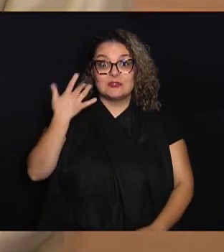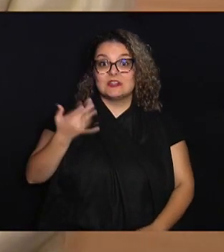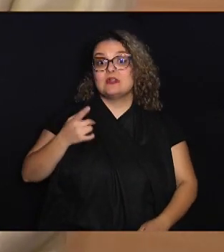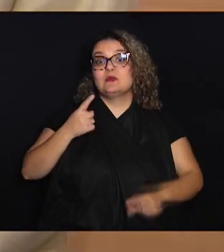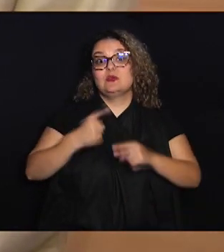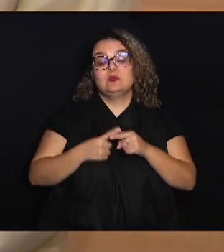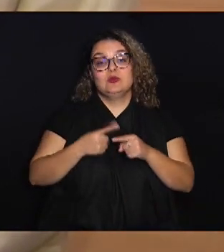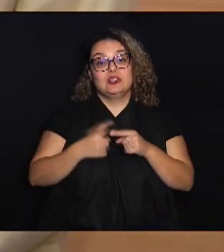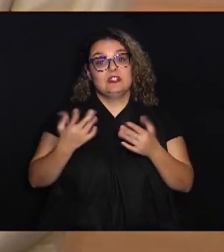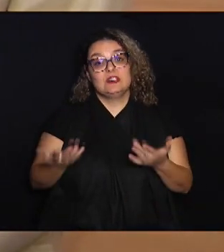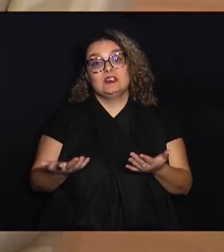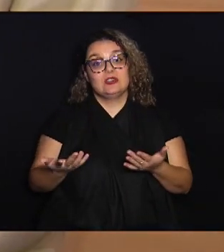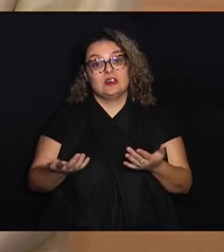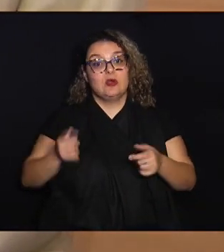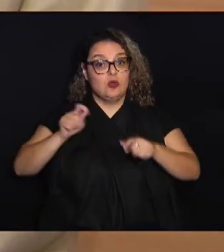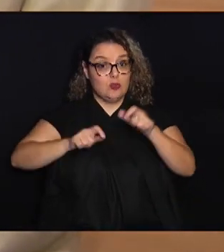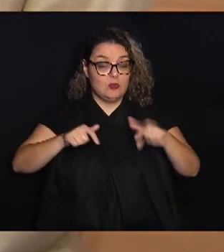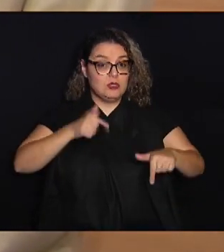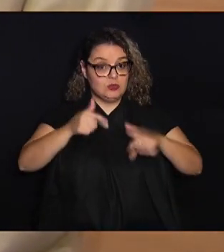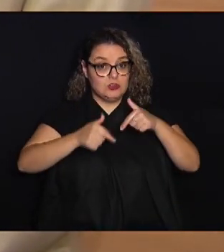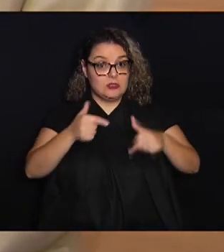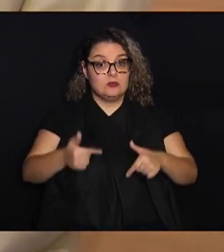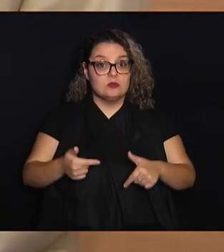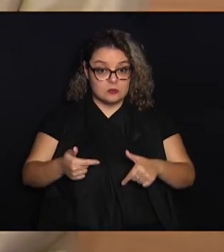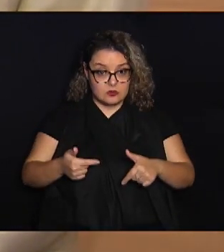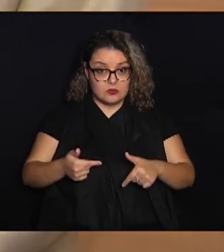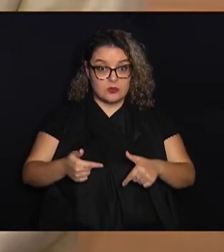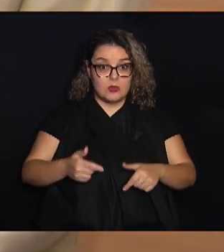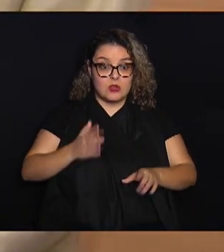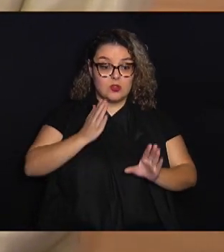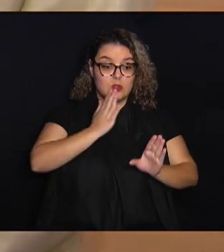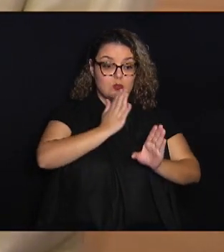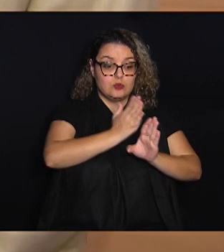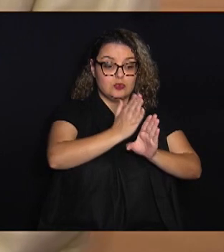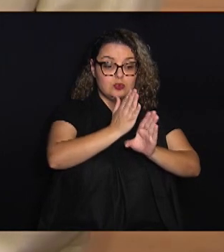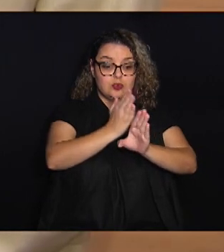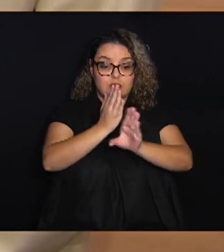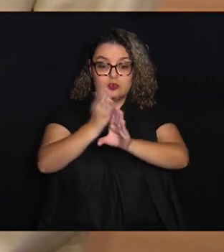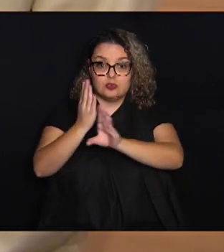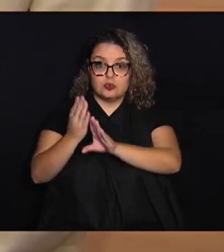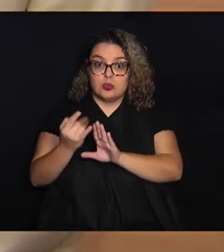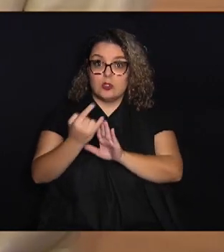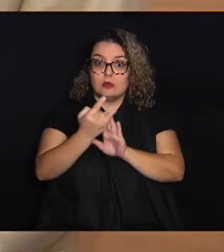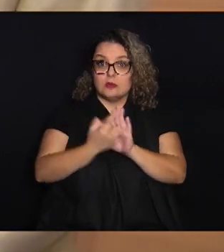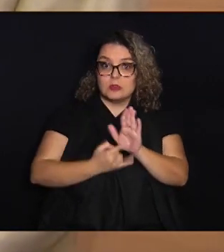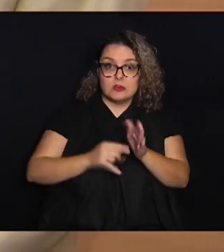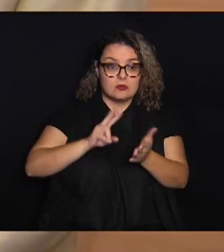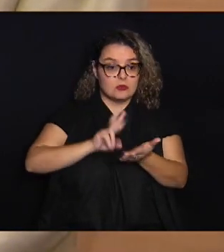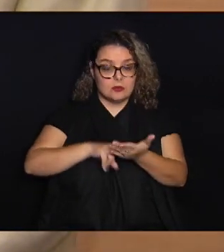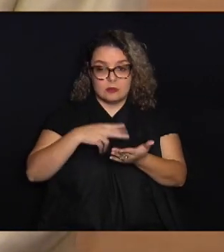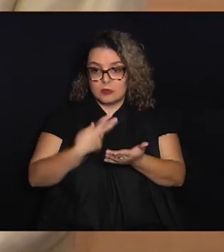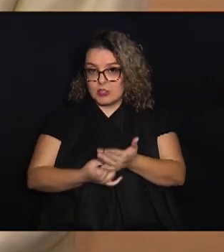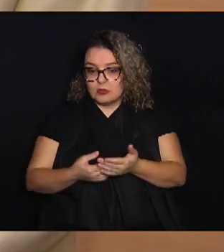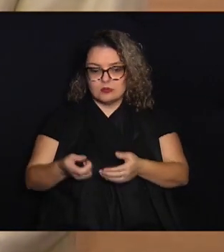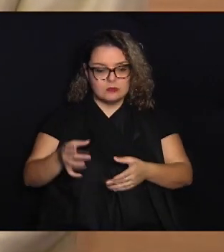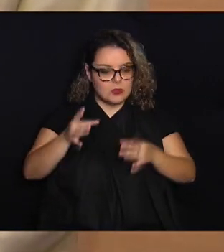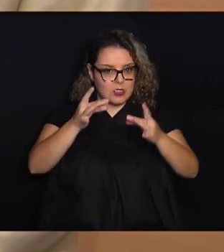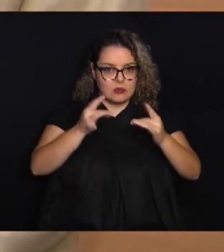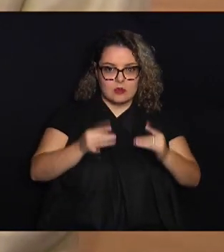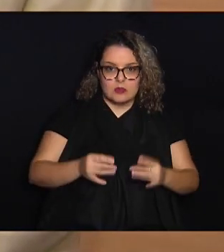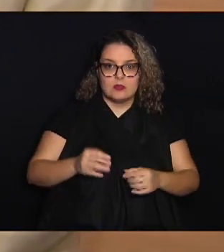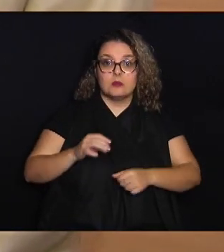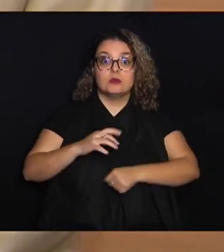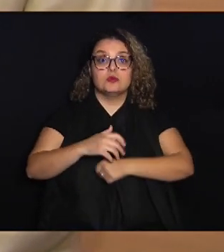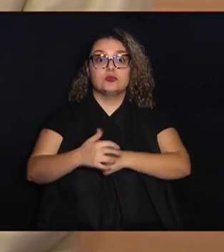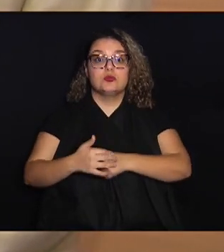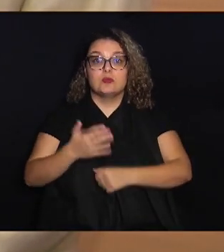porque o pessoal que está trabalhando estão descobrindo, né, os documentos, estão traduzindo, colocando tudo online